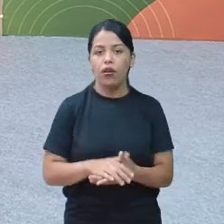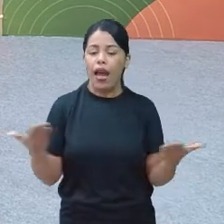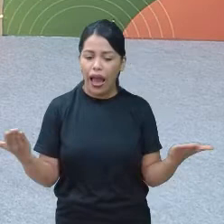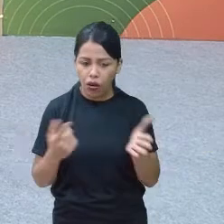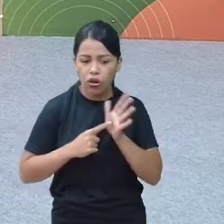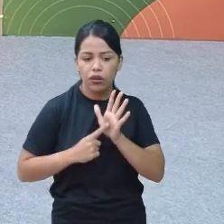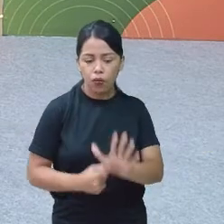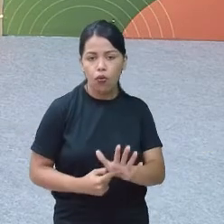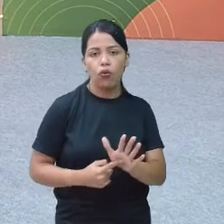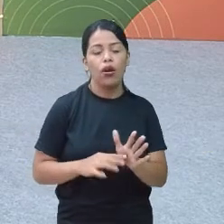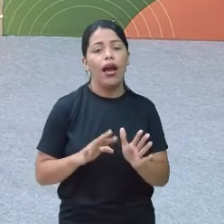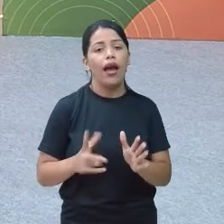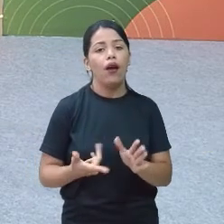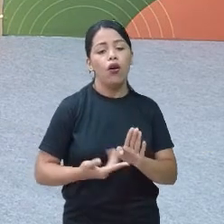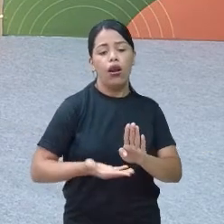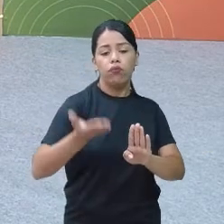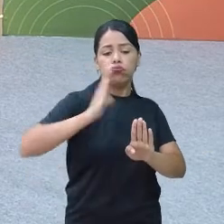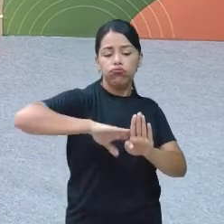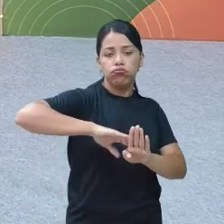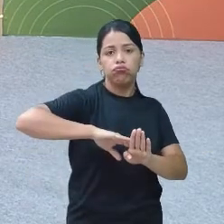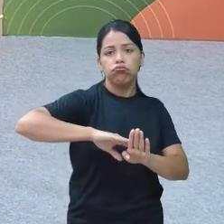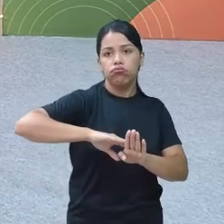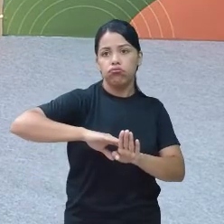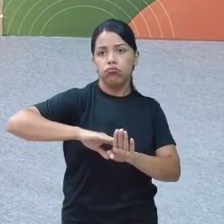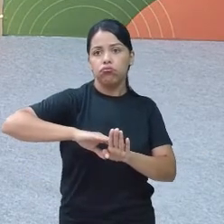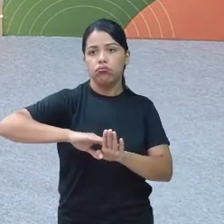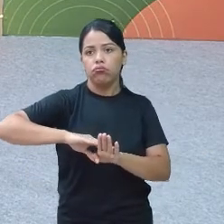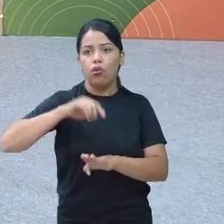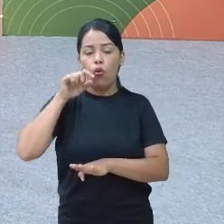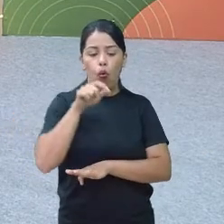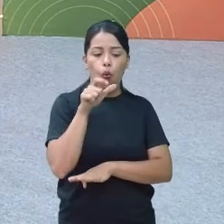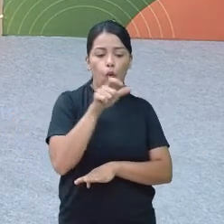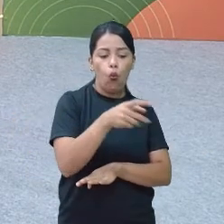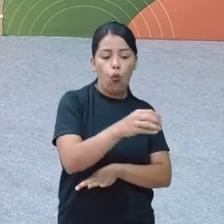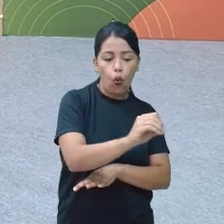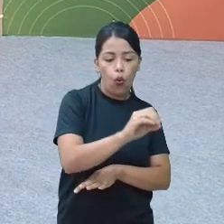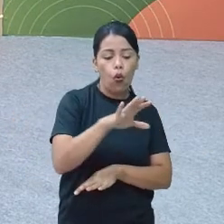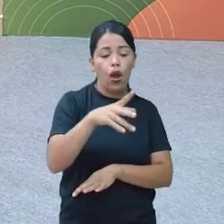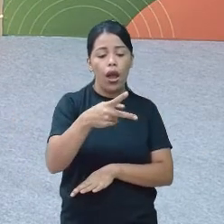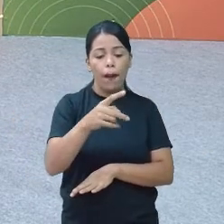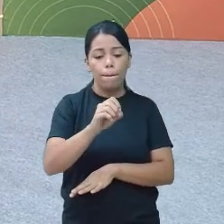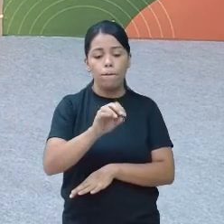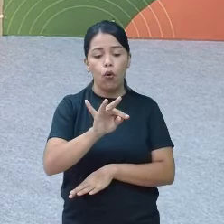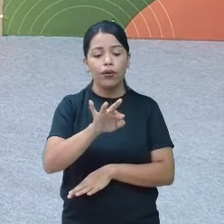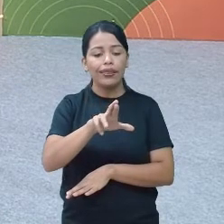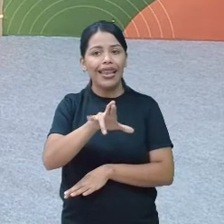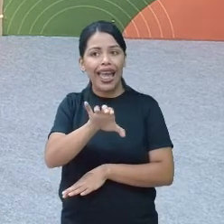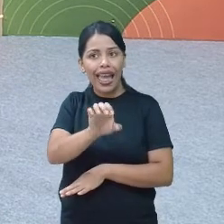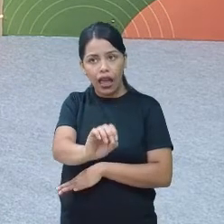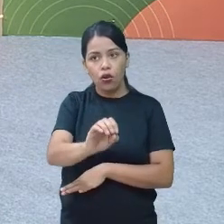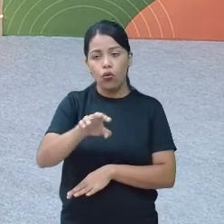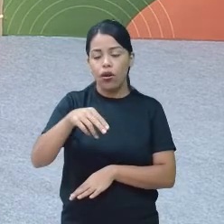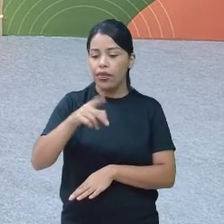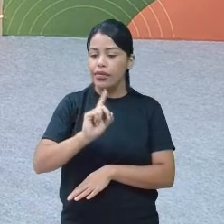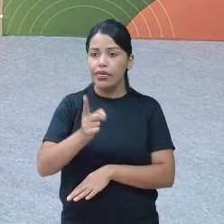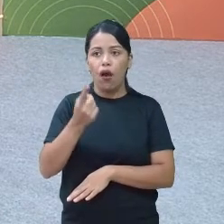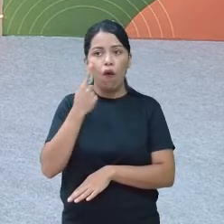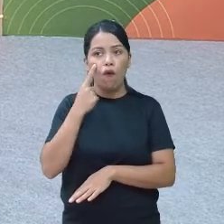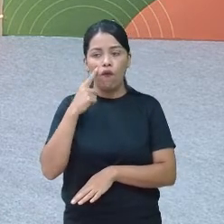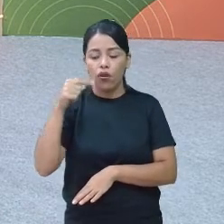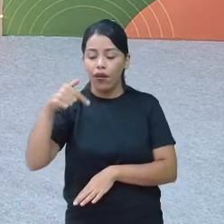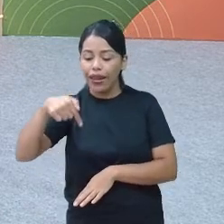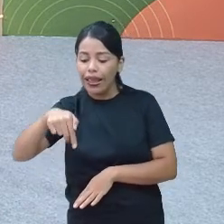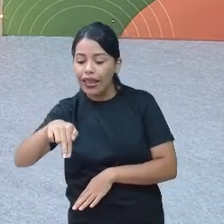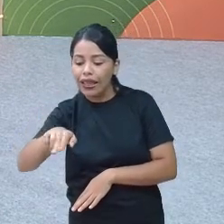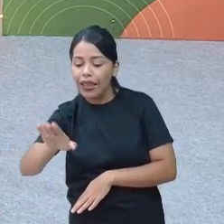se refere a uma pessoa, aquele que, mas esse antecedente não está na informação do meu texto, tá certo? Mas ele